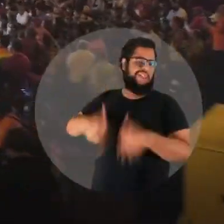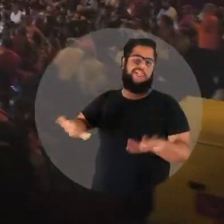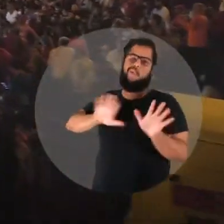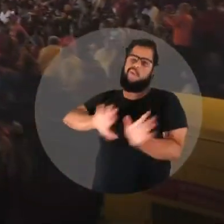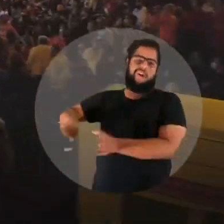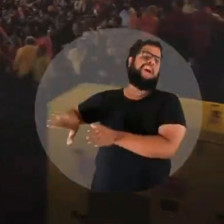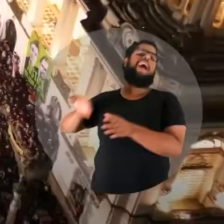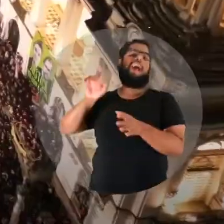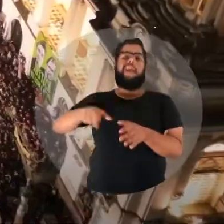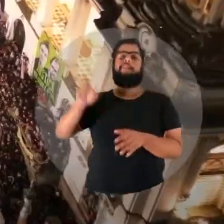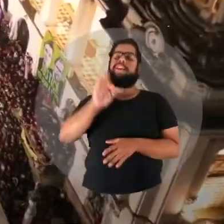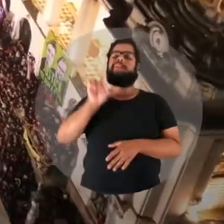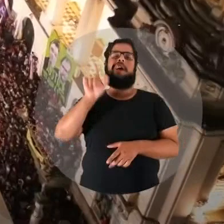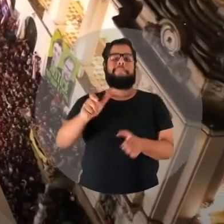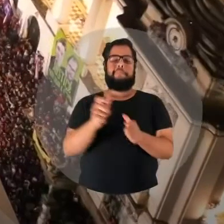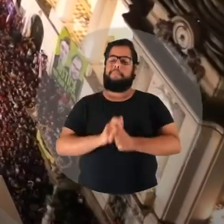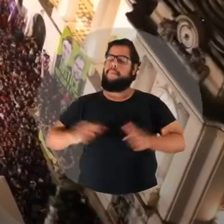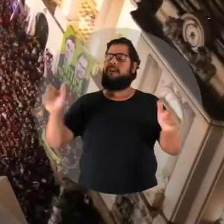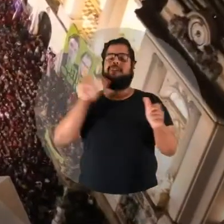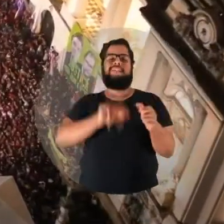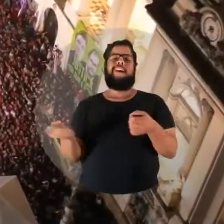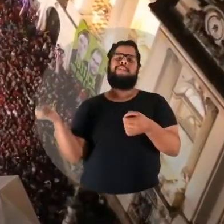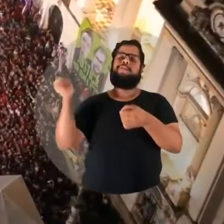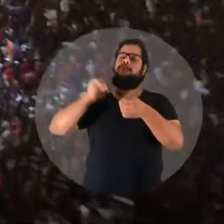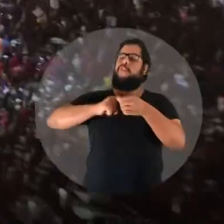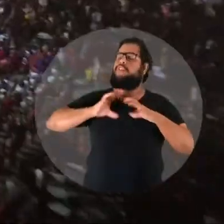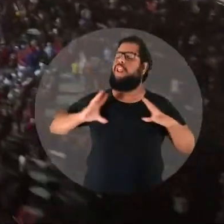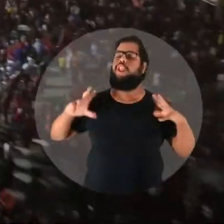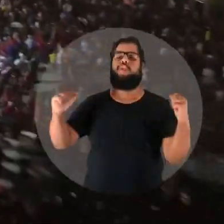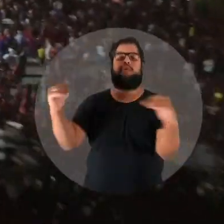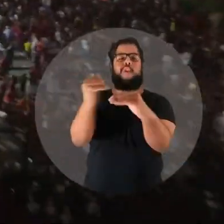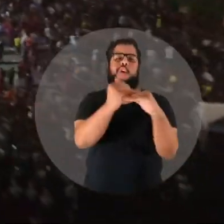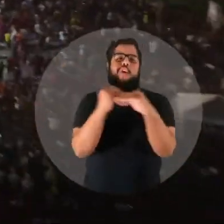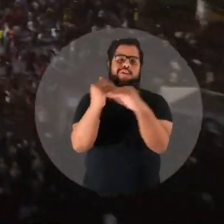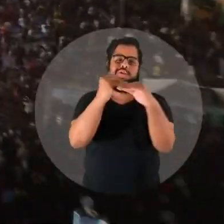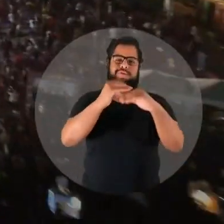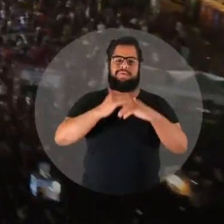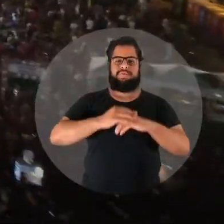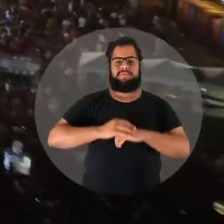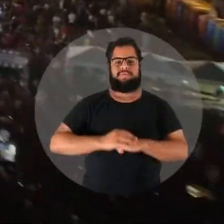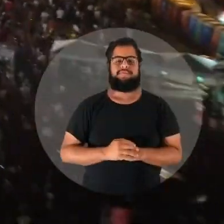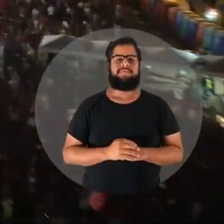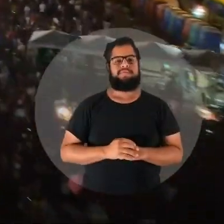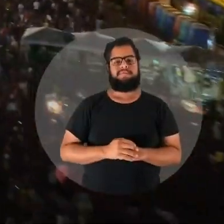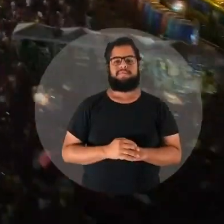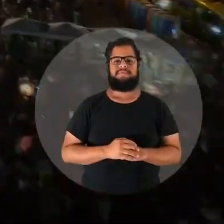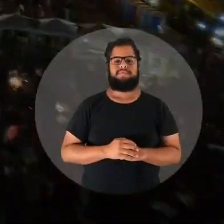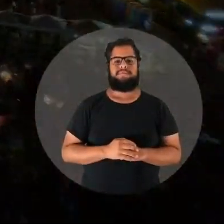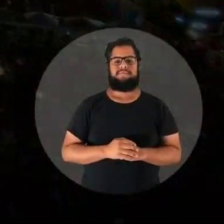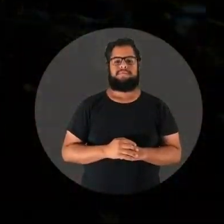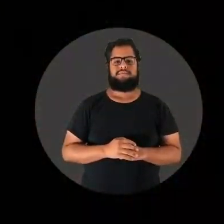ódio. Esse Brasil é maioria e vai voltar a ser de todos os brasileiros.